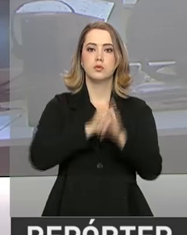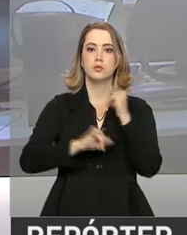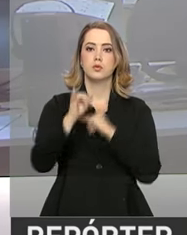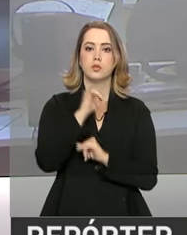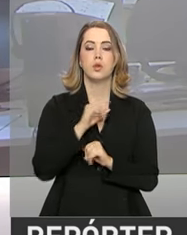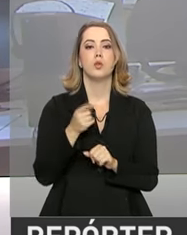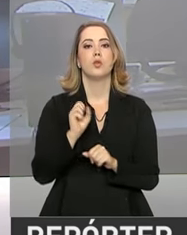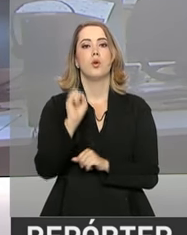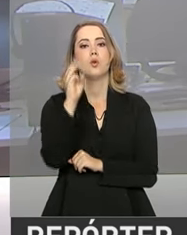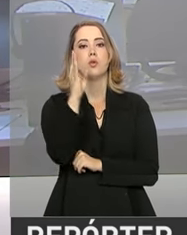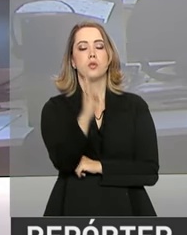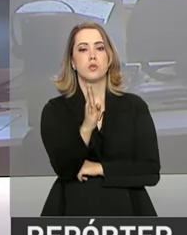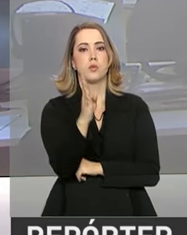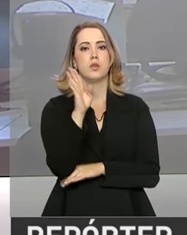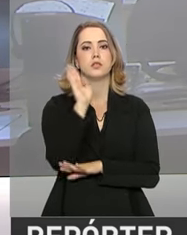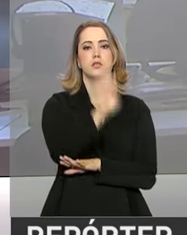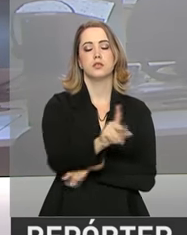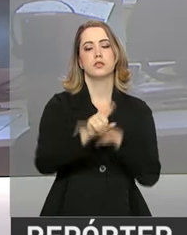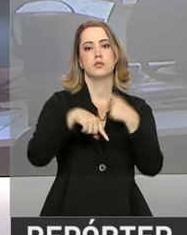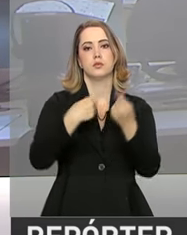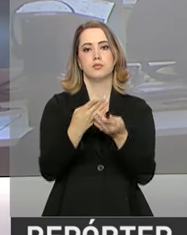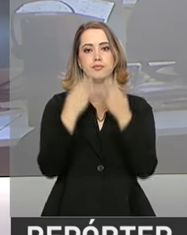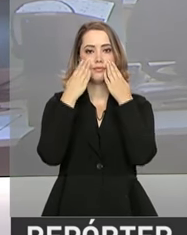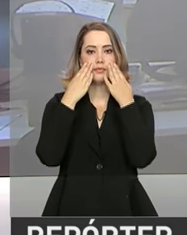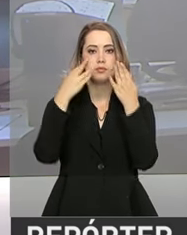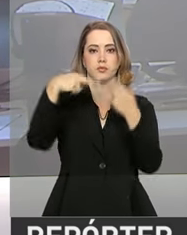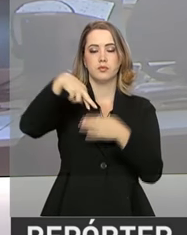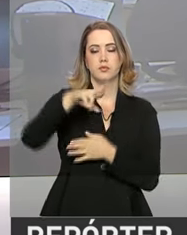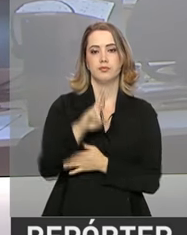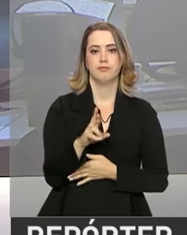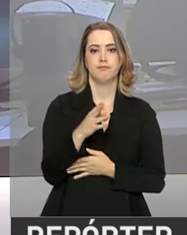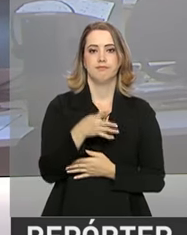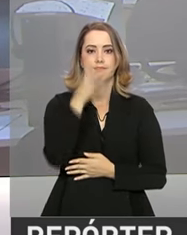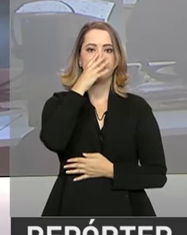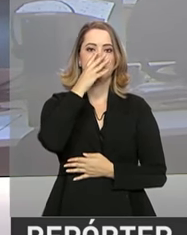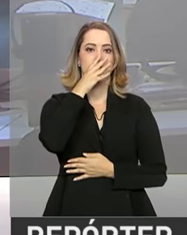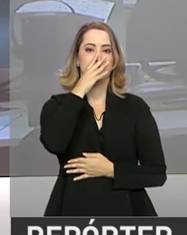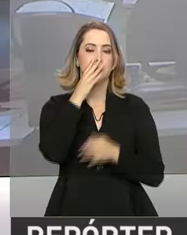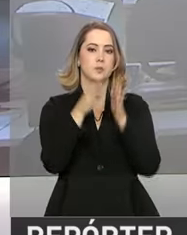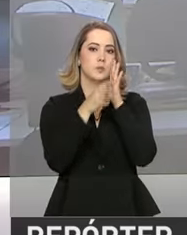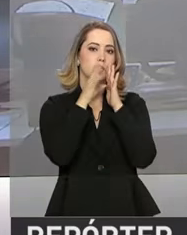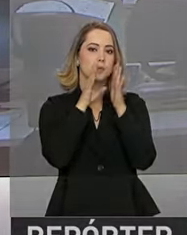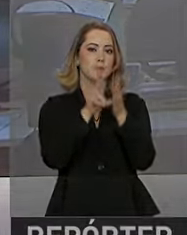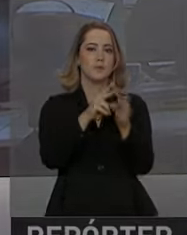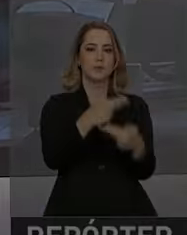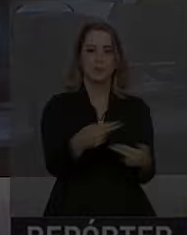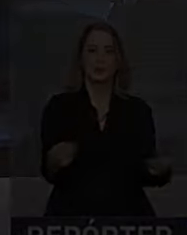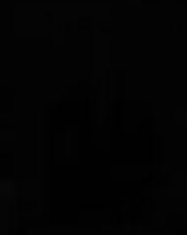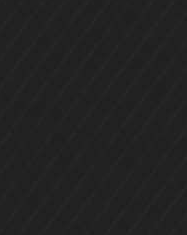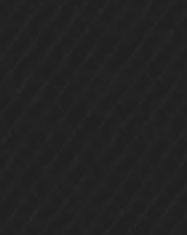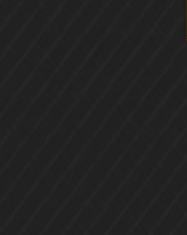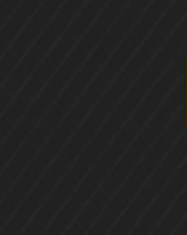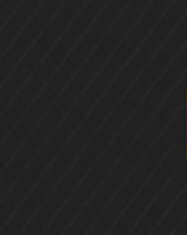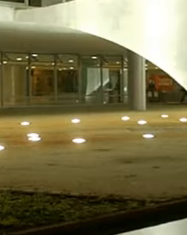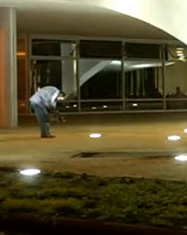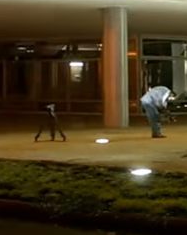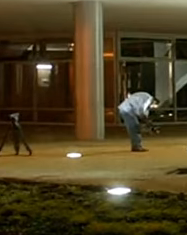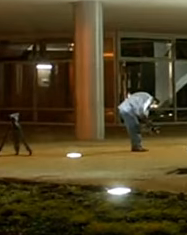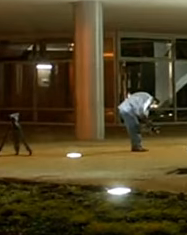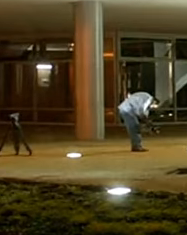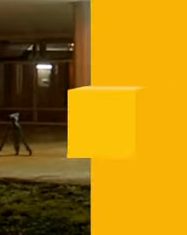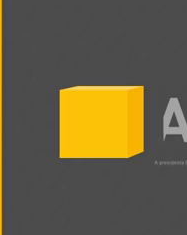outras informações ou às 4:00 da tarde na próxima edição do repórter NBR acompanhe também as novid em nossas redes sociais